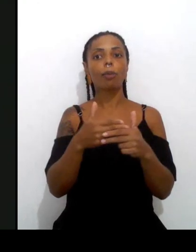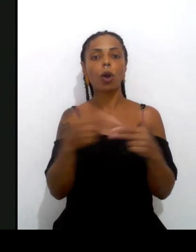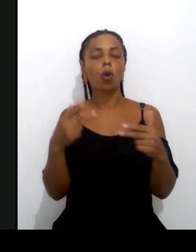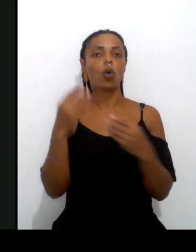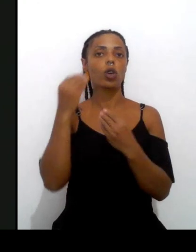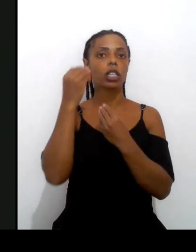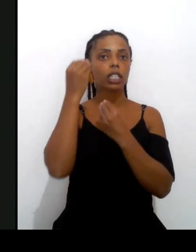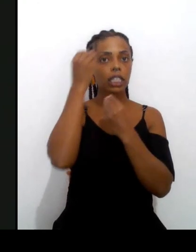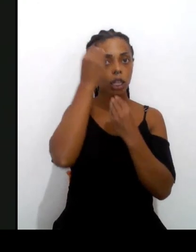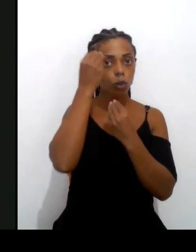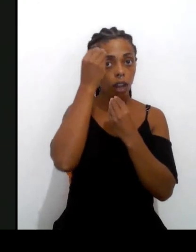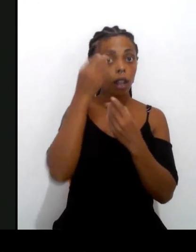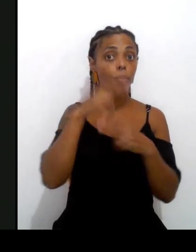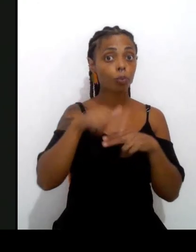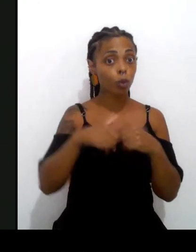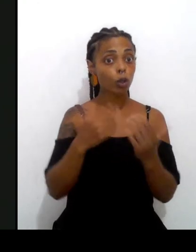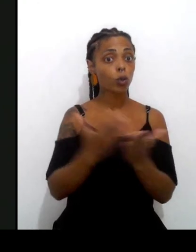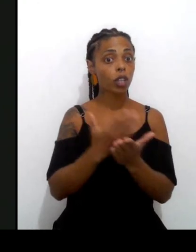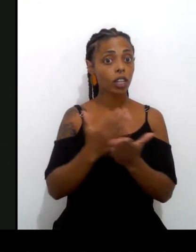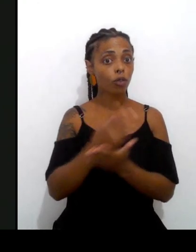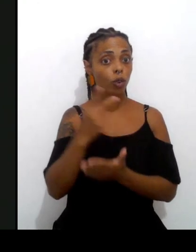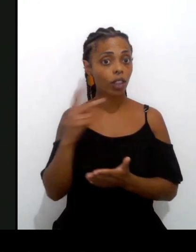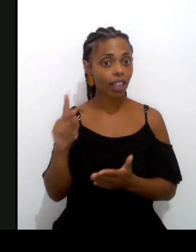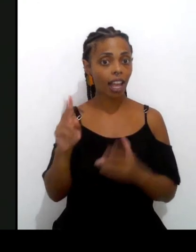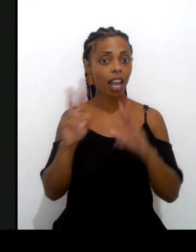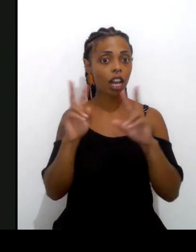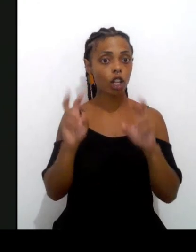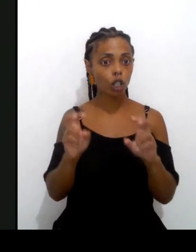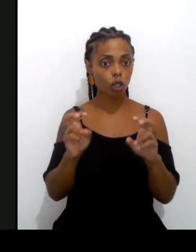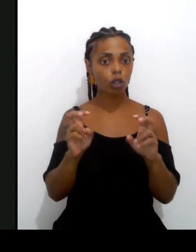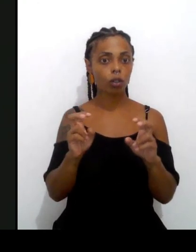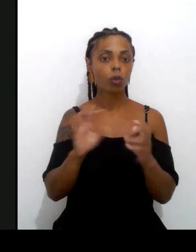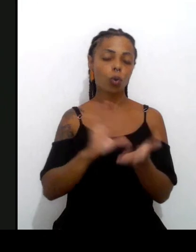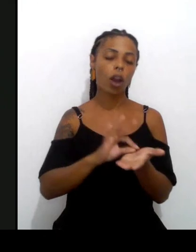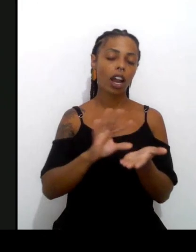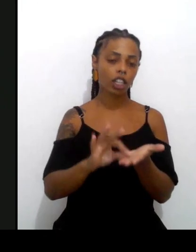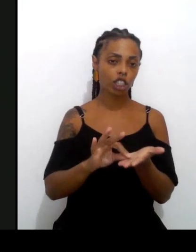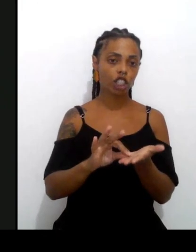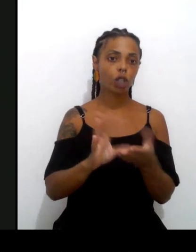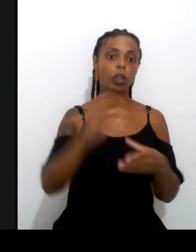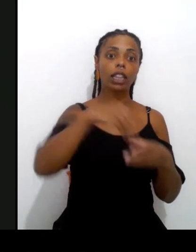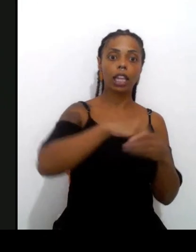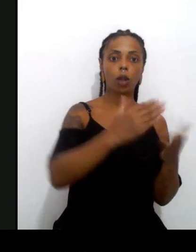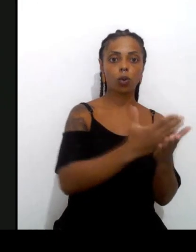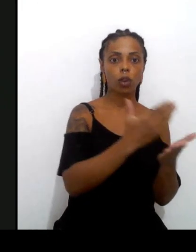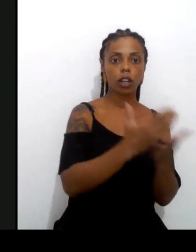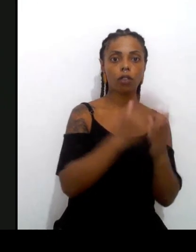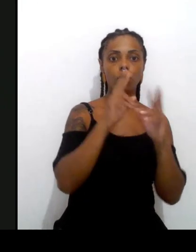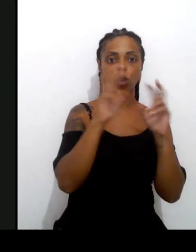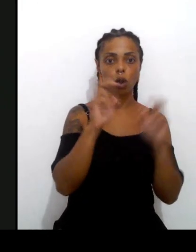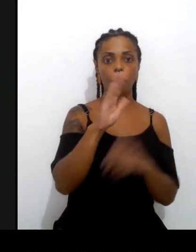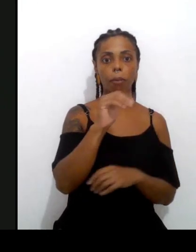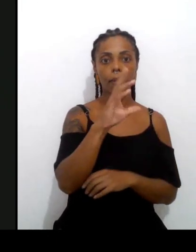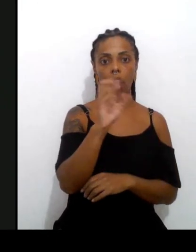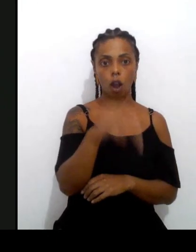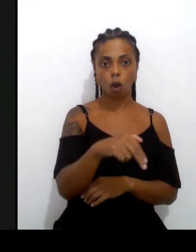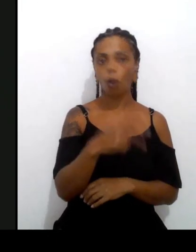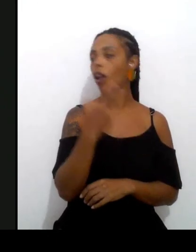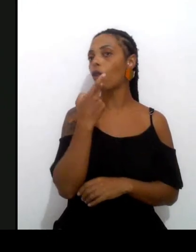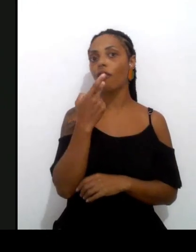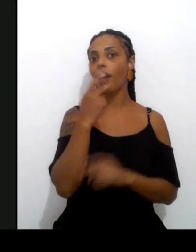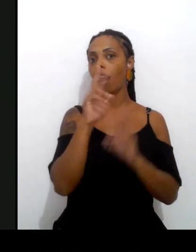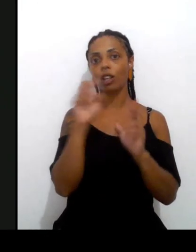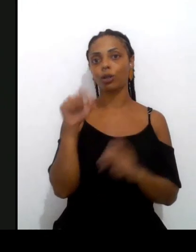em seu livro sobre seu artigo no livro sobre bacon ela não mencione isso